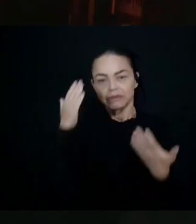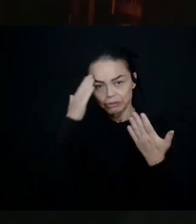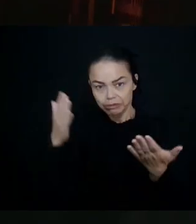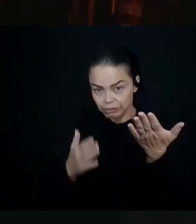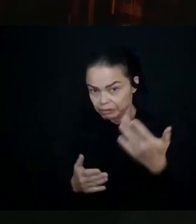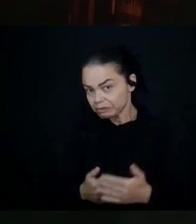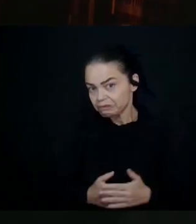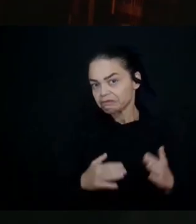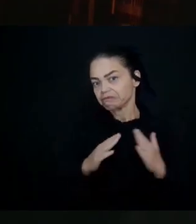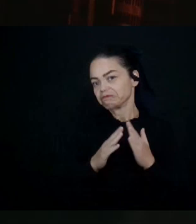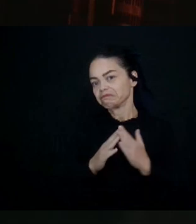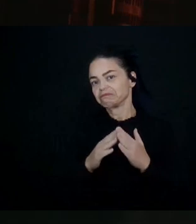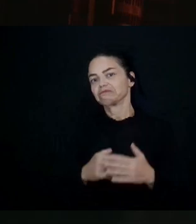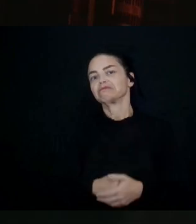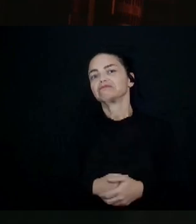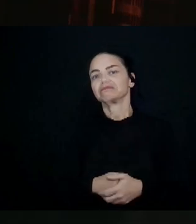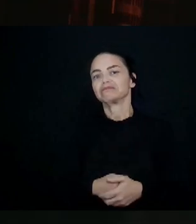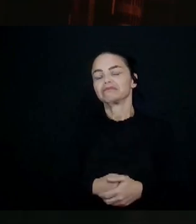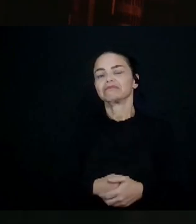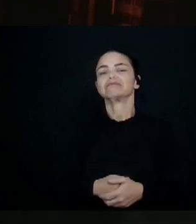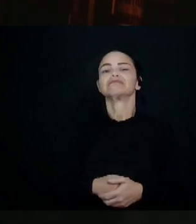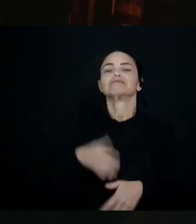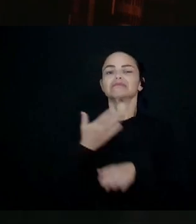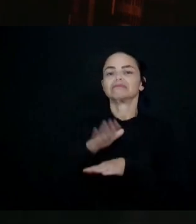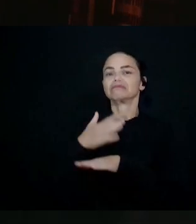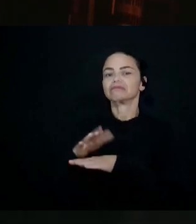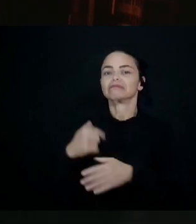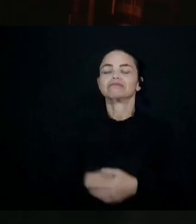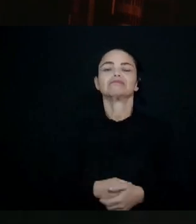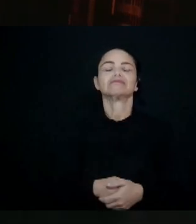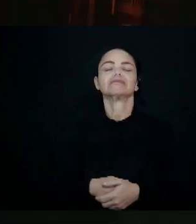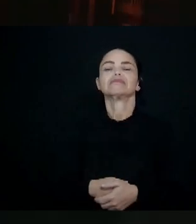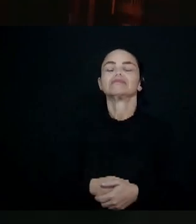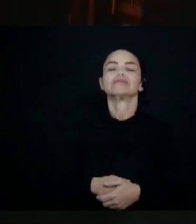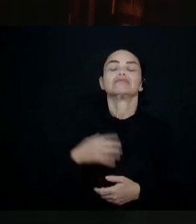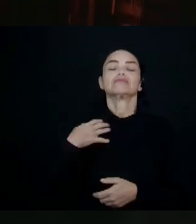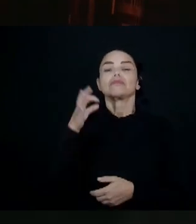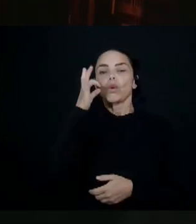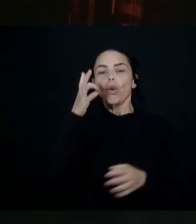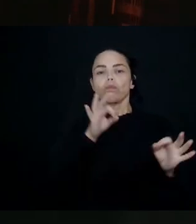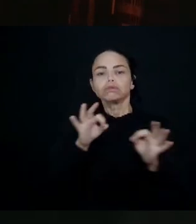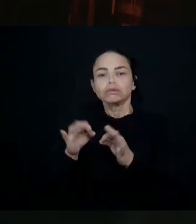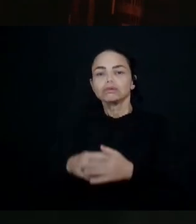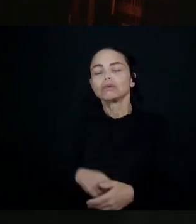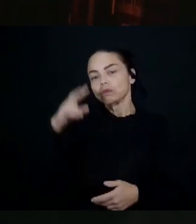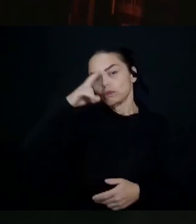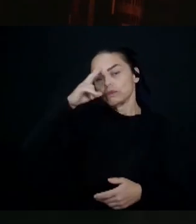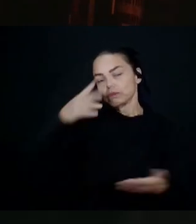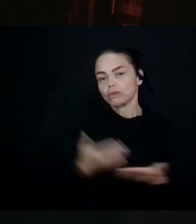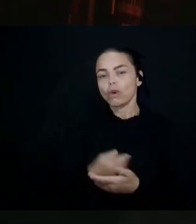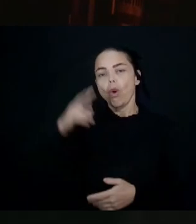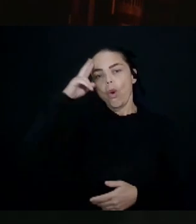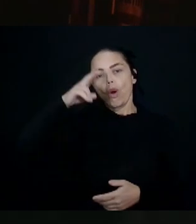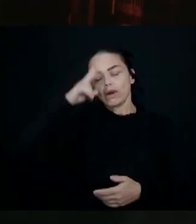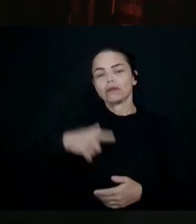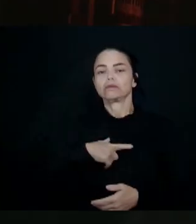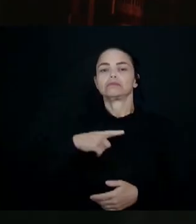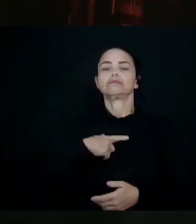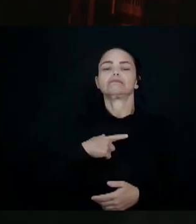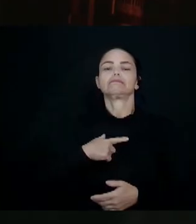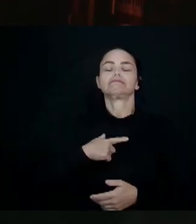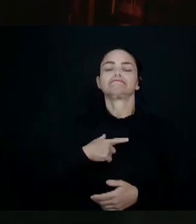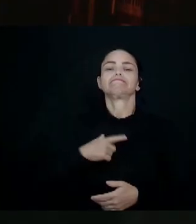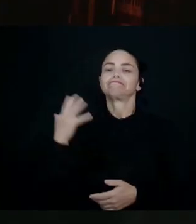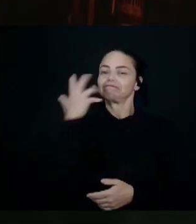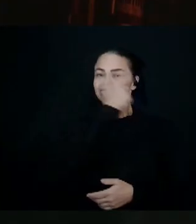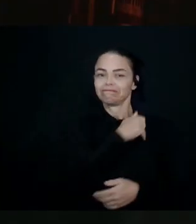casa conosco, muito obrigada pela sua participação, pela sua audiência. Lembrando que hoje é segunda-feira, gente, tem uma semana linda,